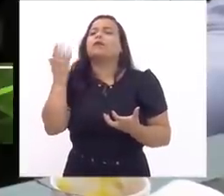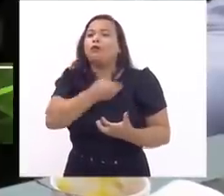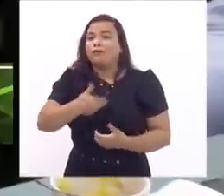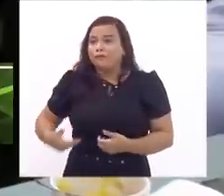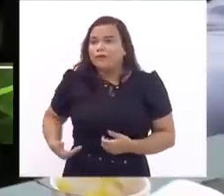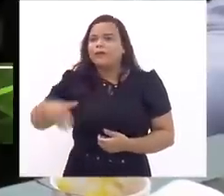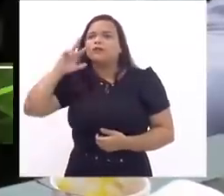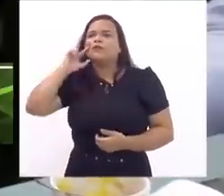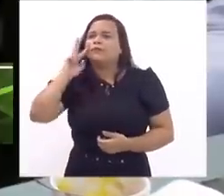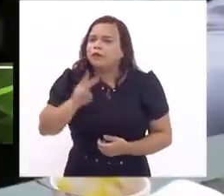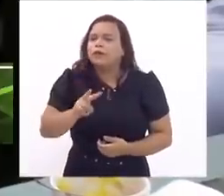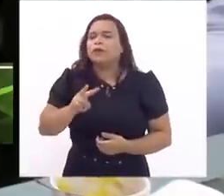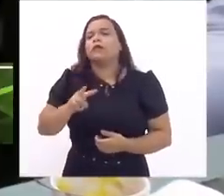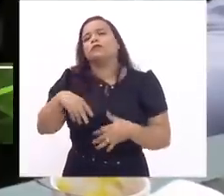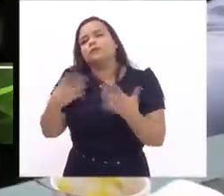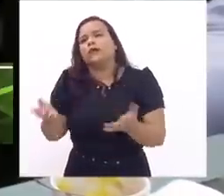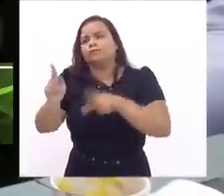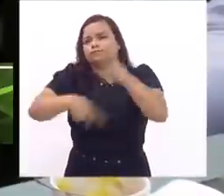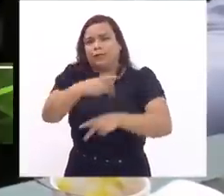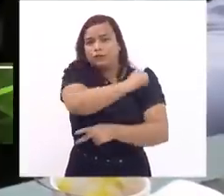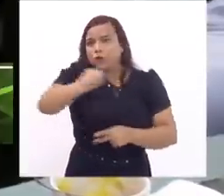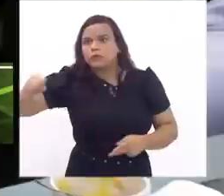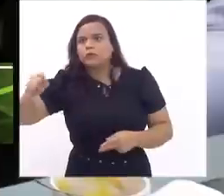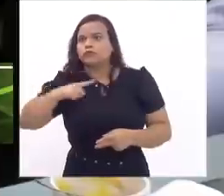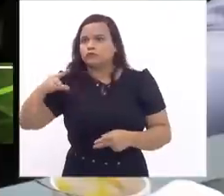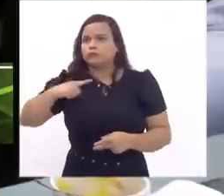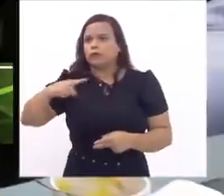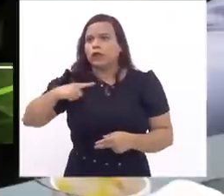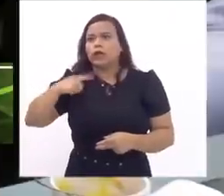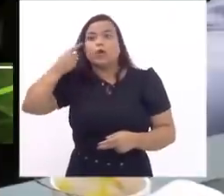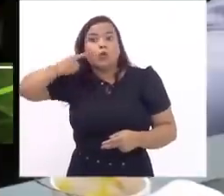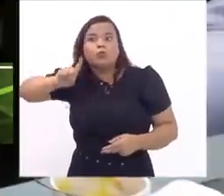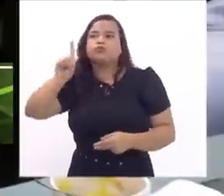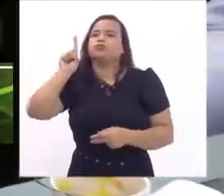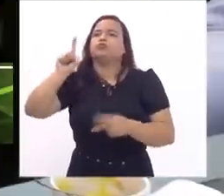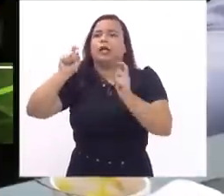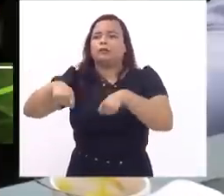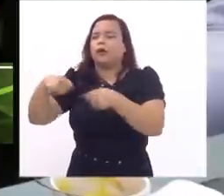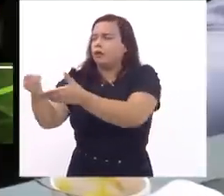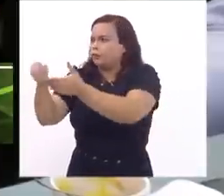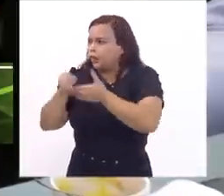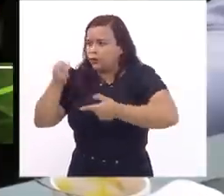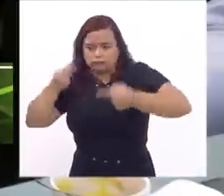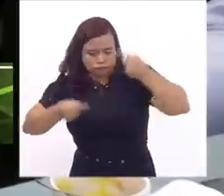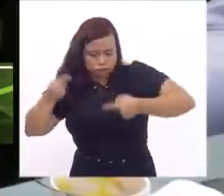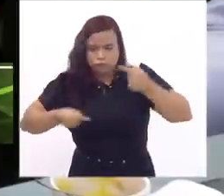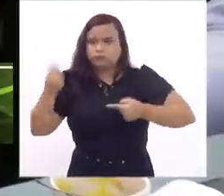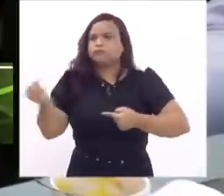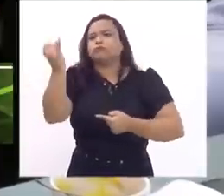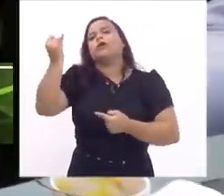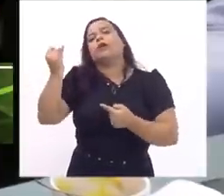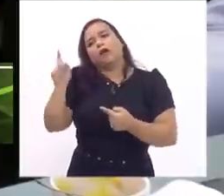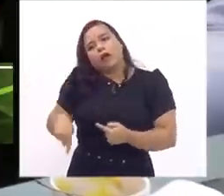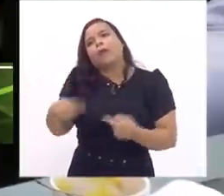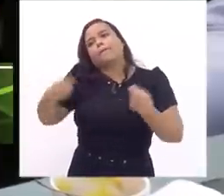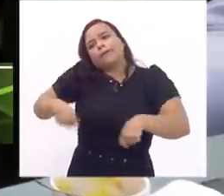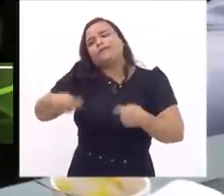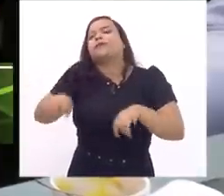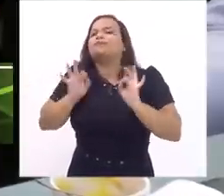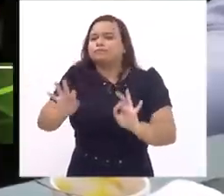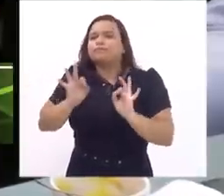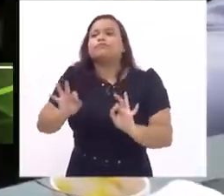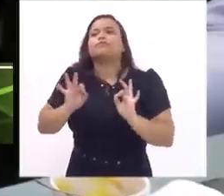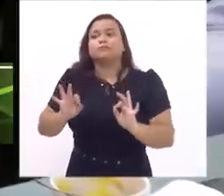dia que possa trazer esse debate, sem dúvida nenhuma, seria muito pertinente. Então,